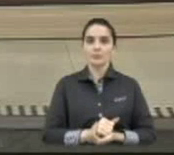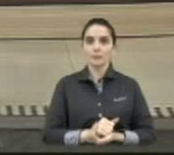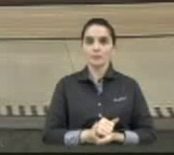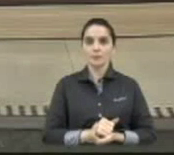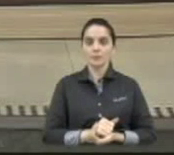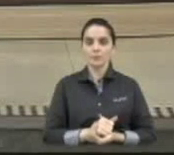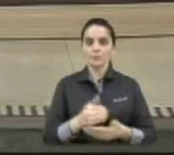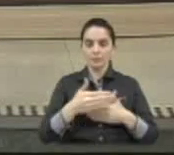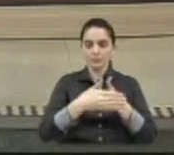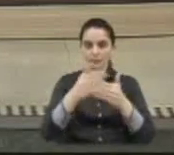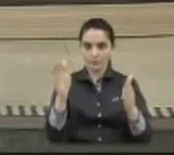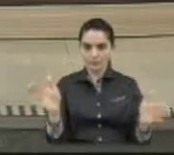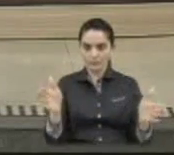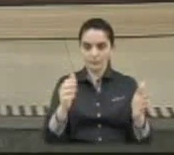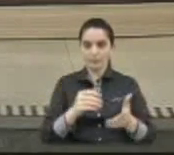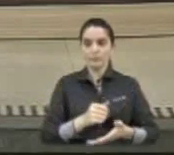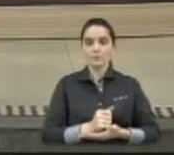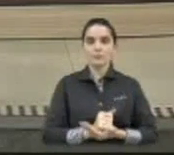trabalhos estão reabertos.